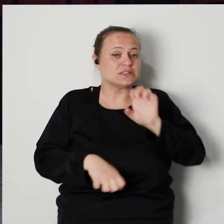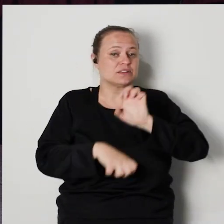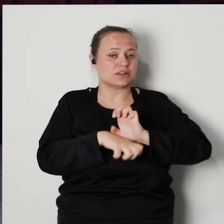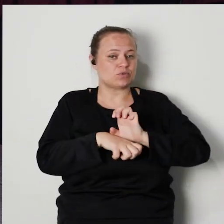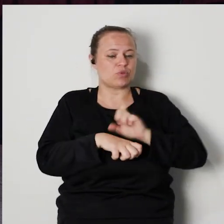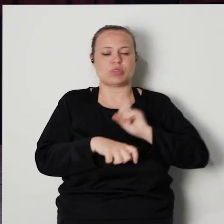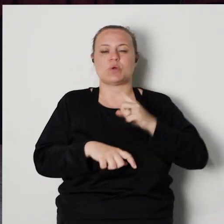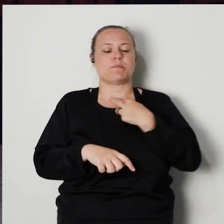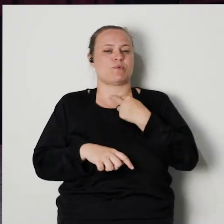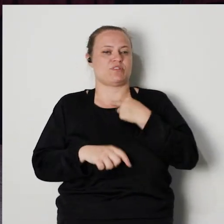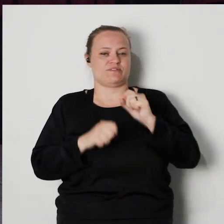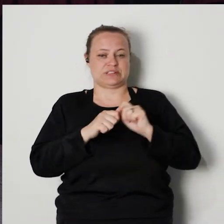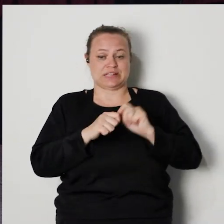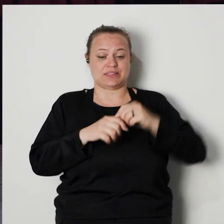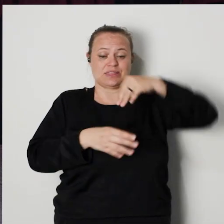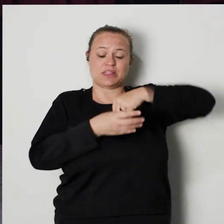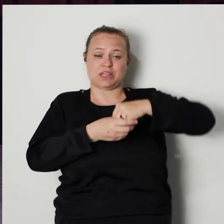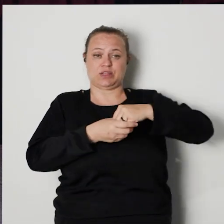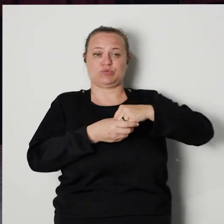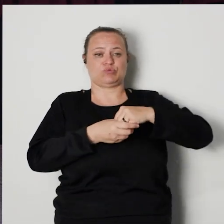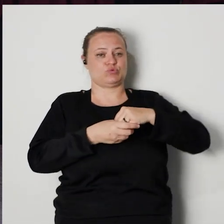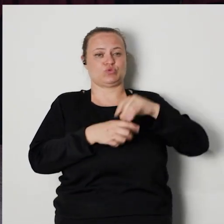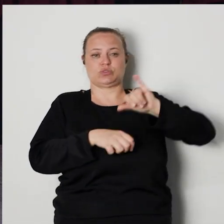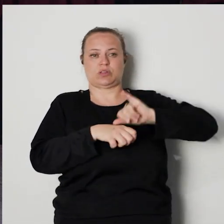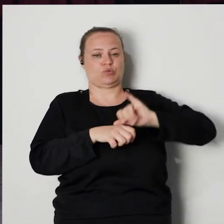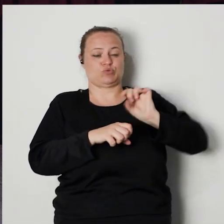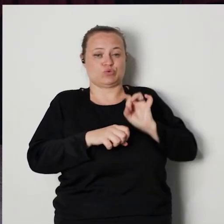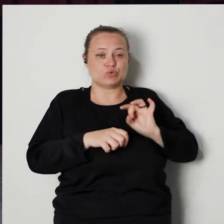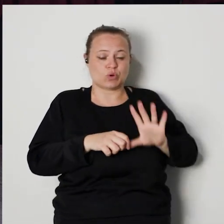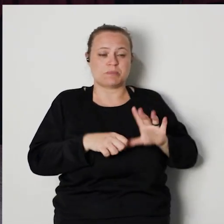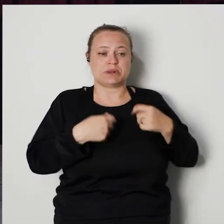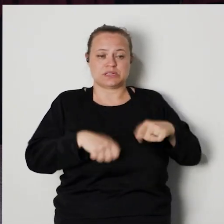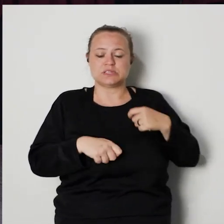era territorialidade e participação,